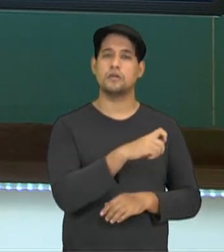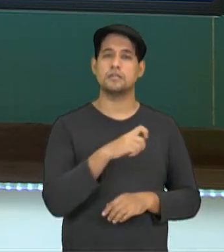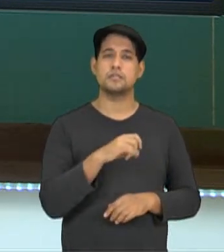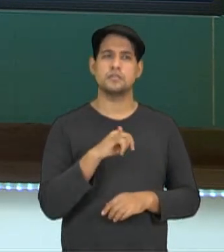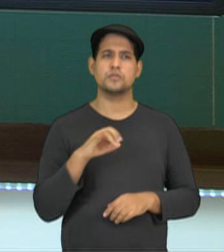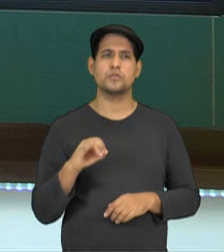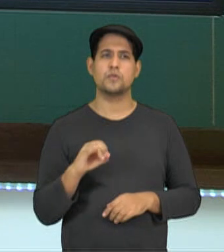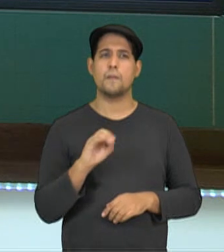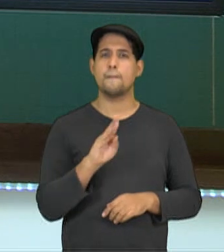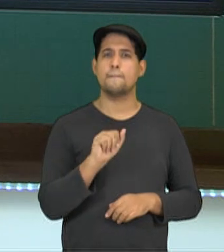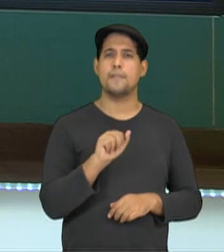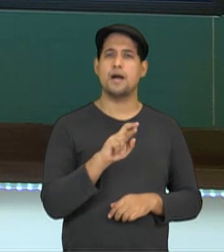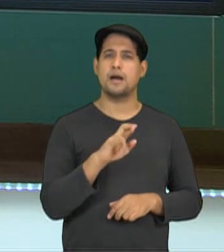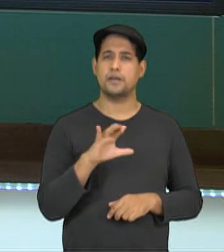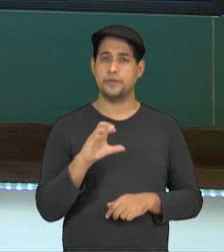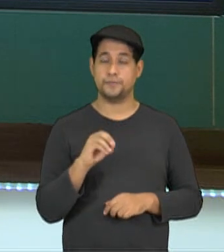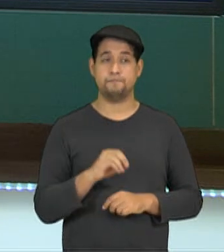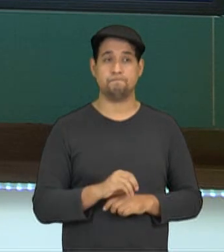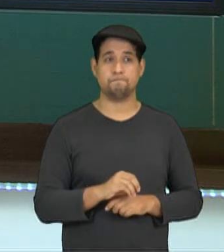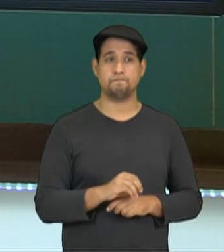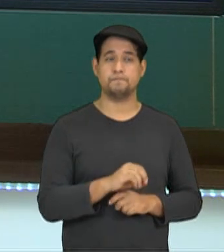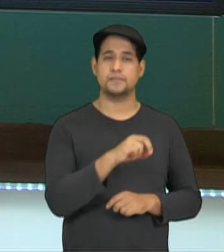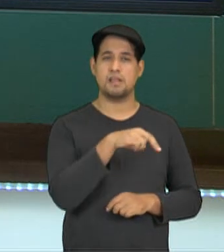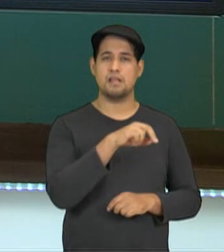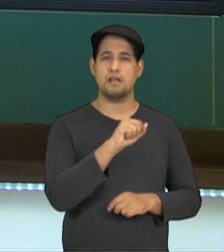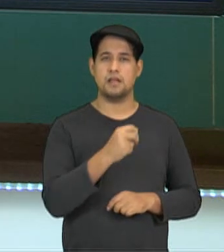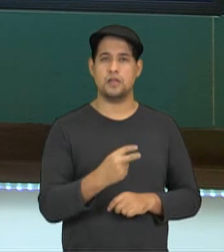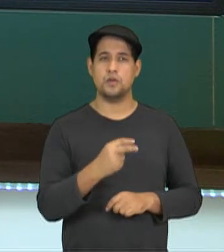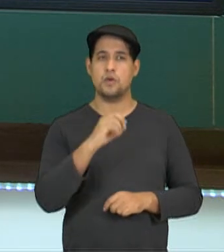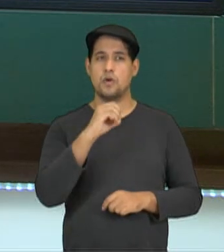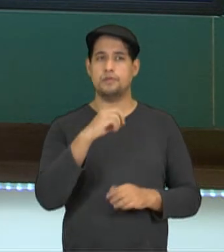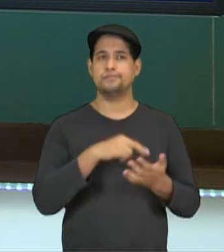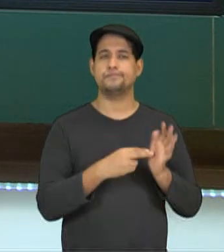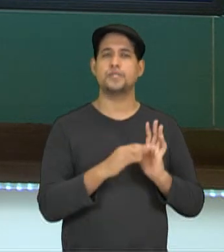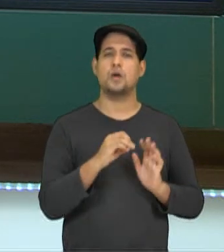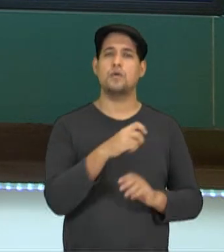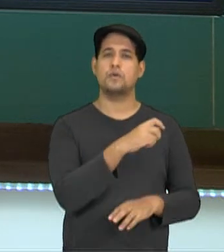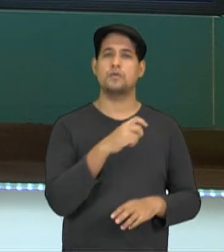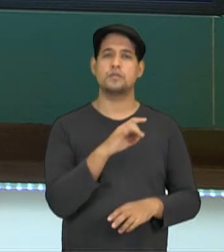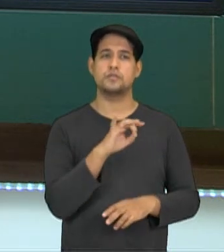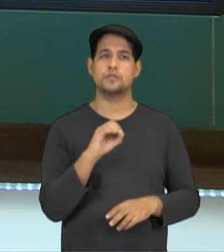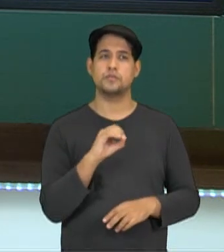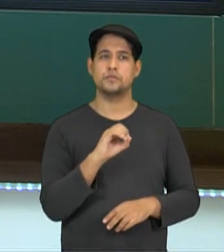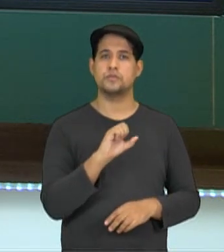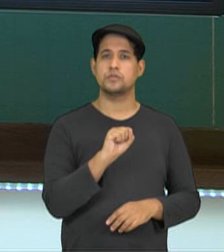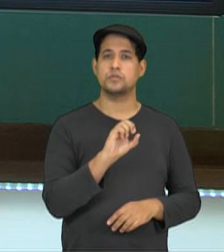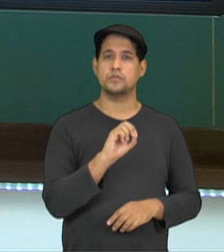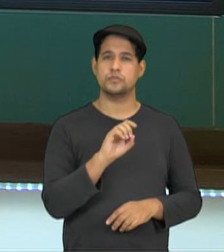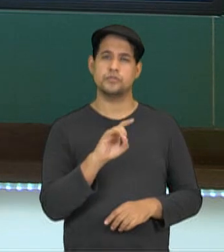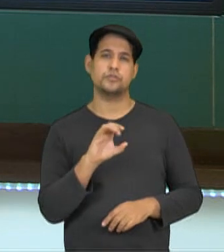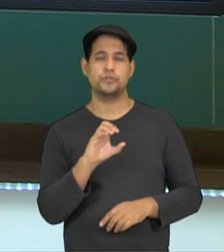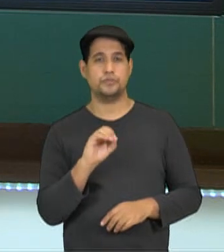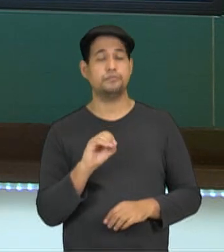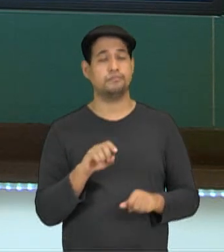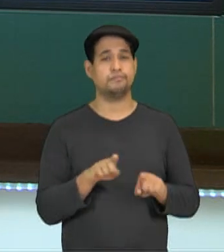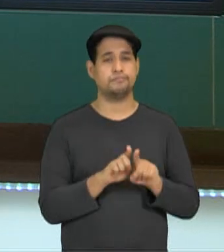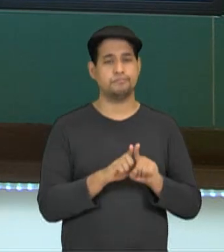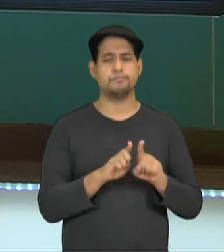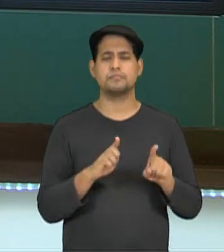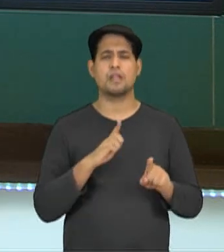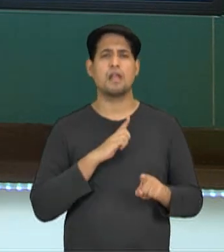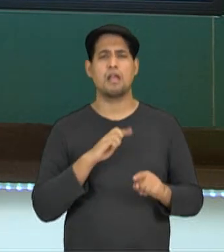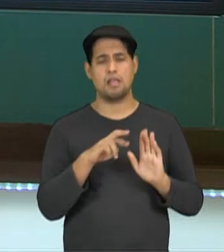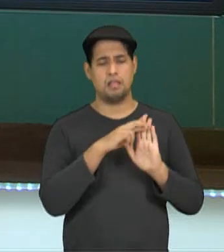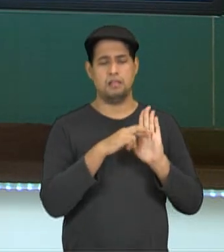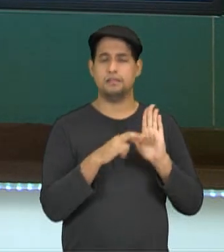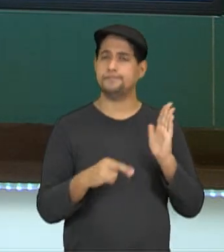este elemento. Na2O, óxido de sódio, que é esse elemento. Então, para óxidos iônicos, a